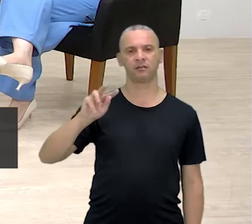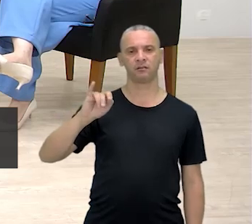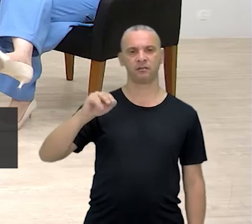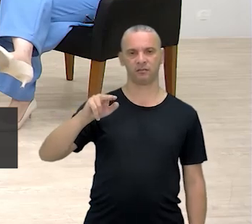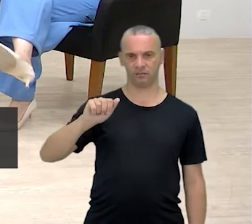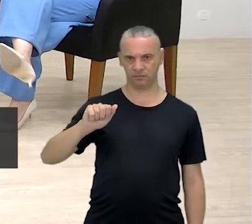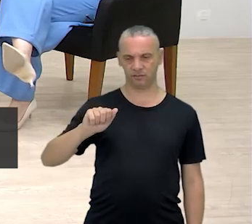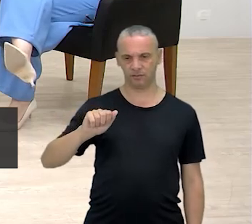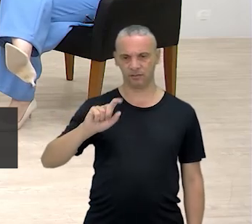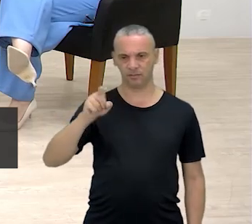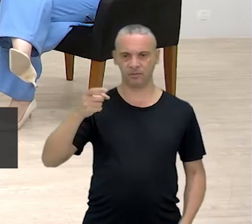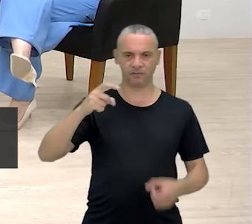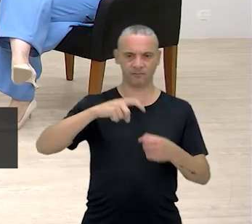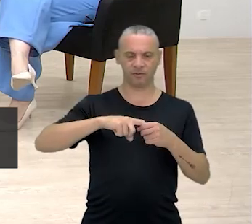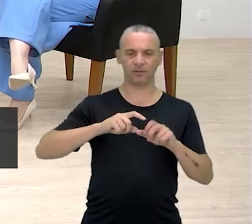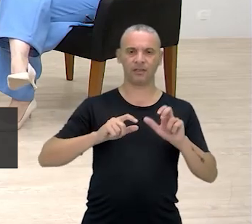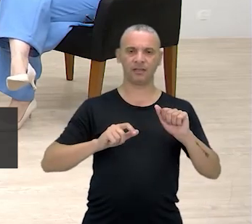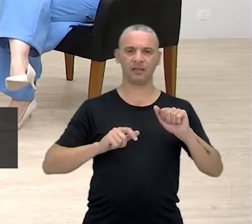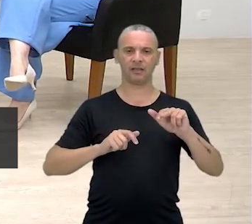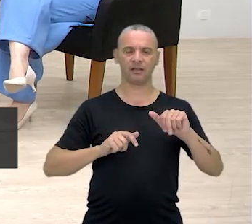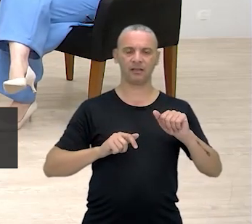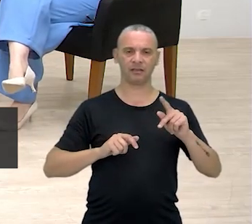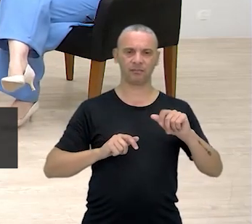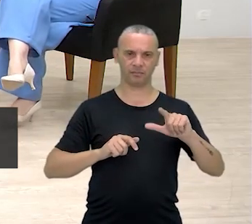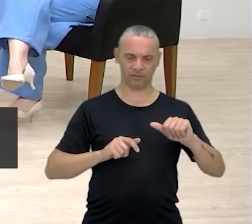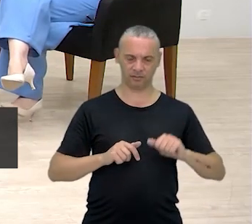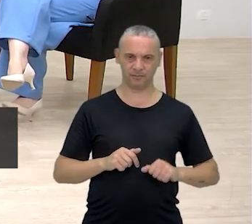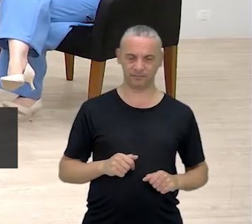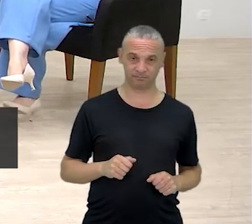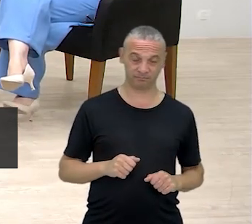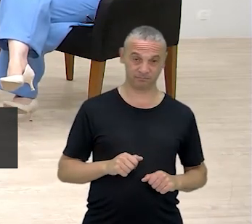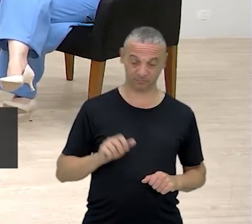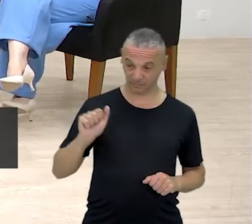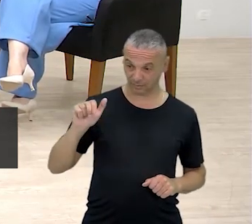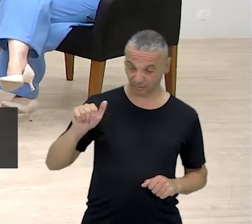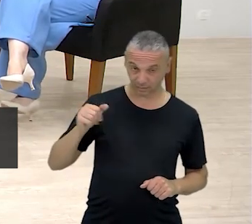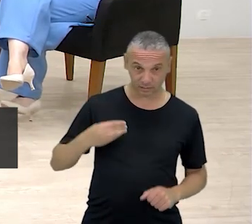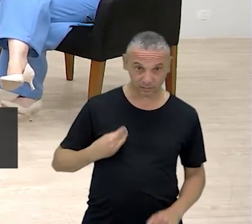E aí depois você volta, tá bom? Ana Cristina, você tá por aí?